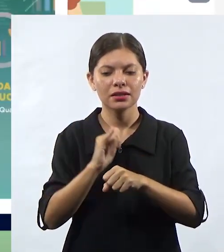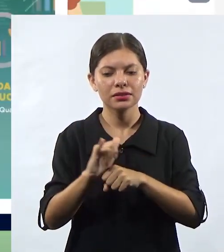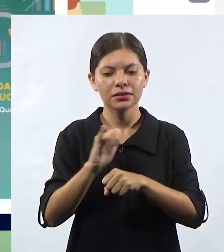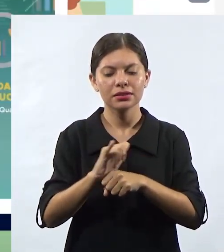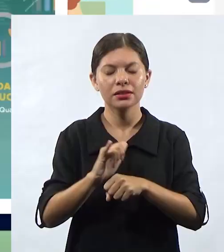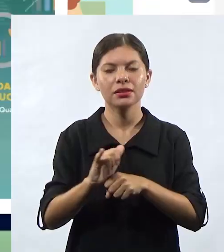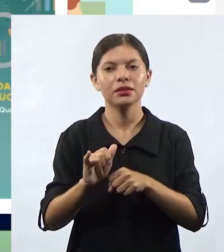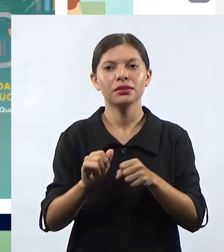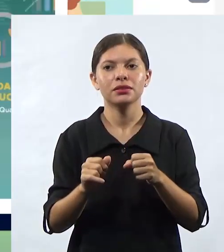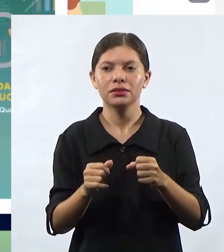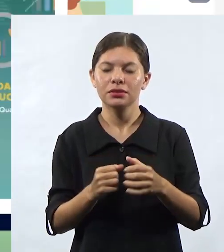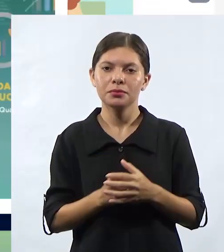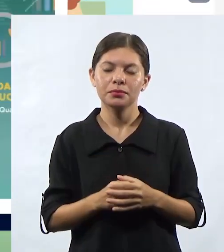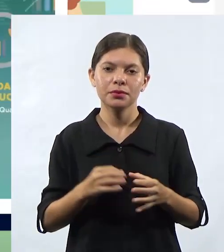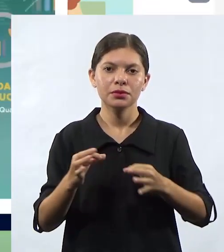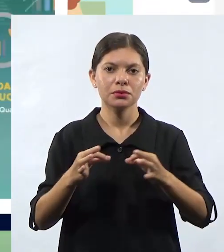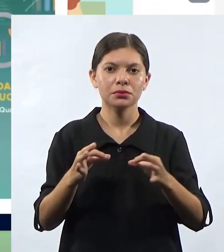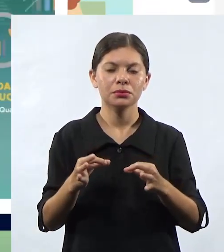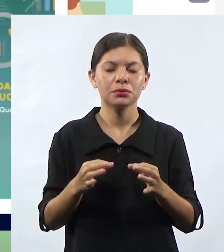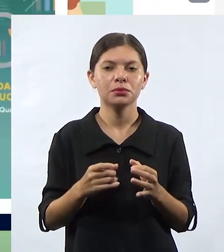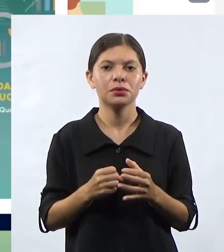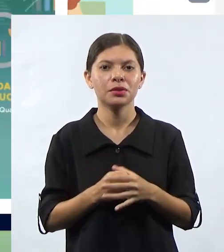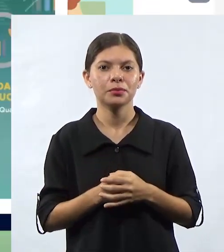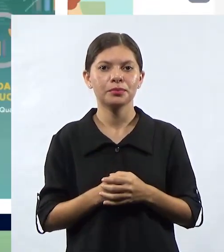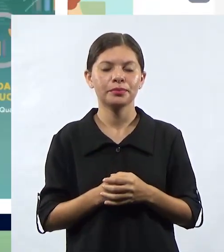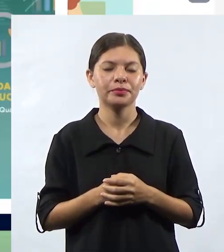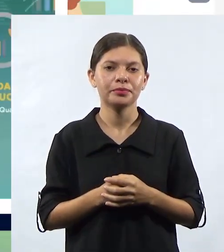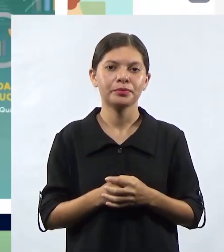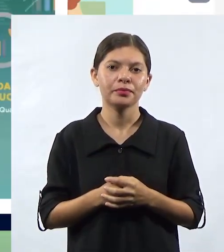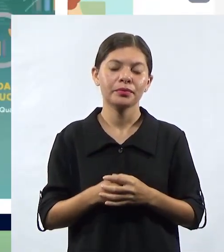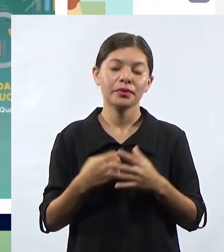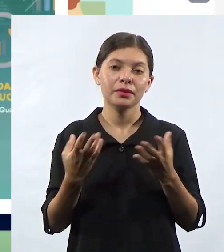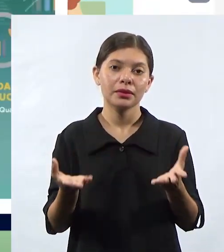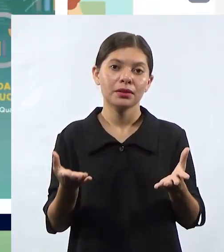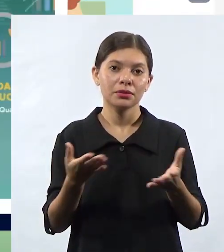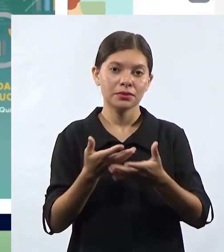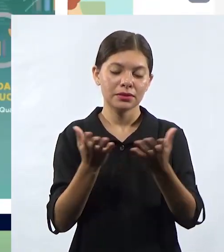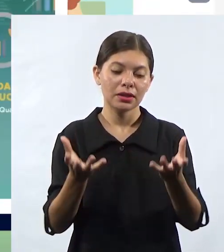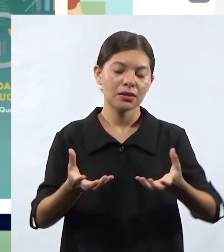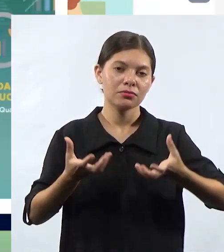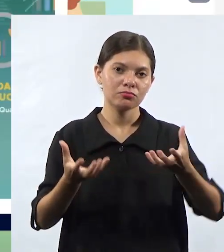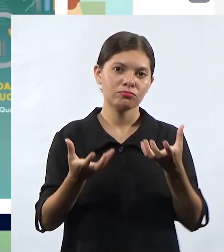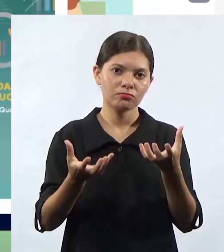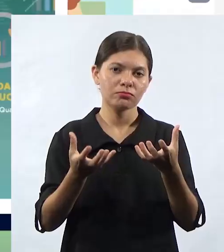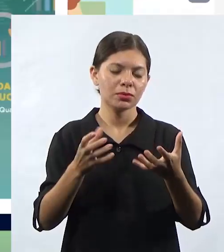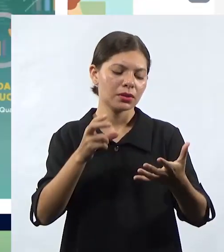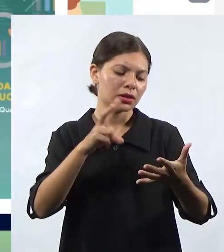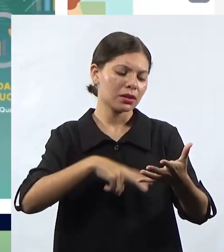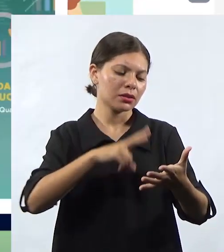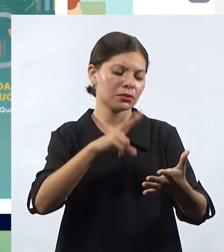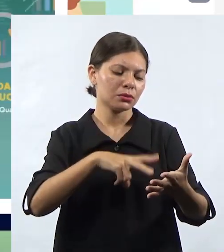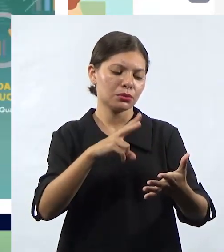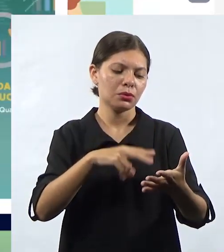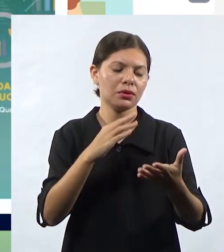da estrutura, como tabular os dados, né? Então, se vocês quiserem a leitura